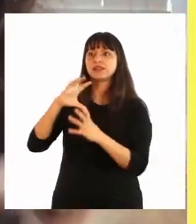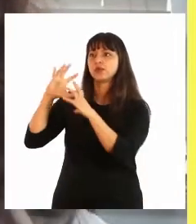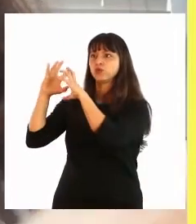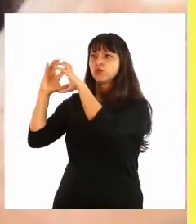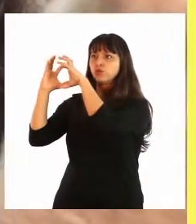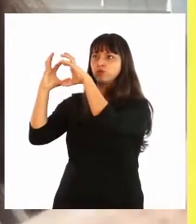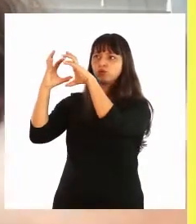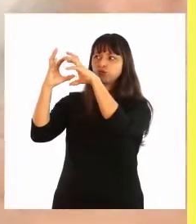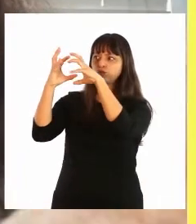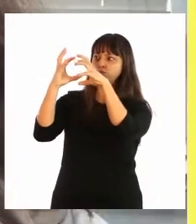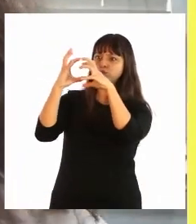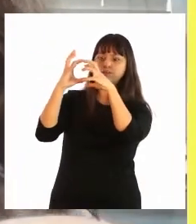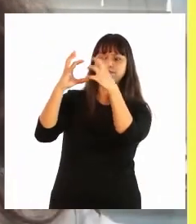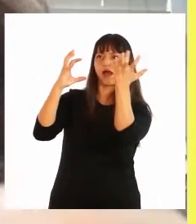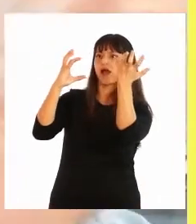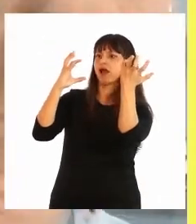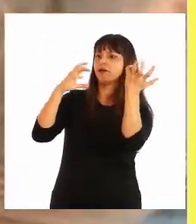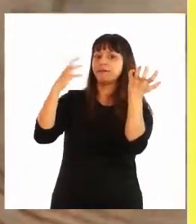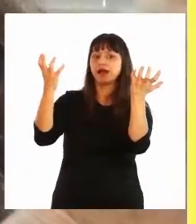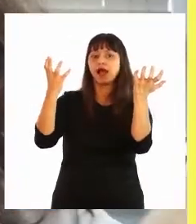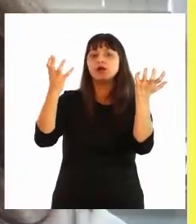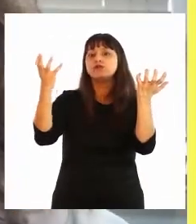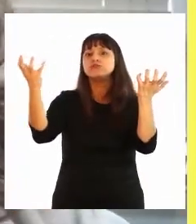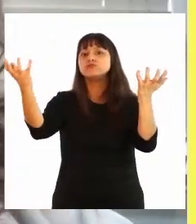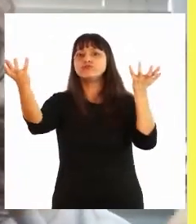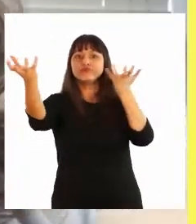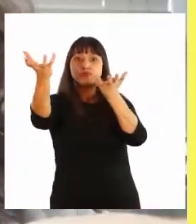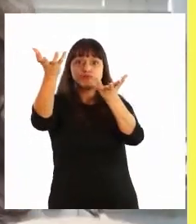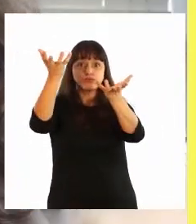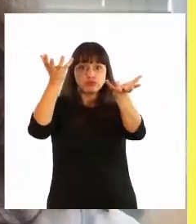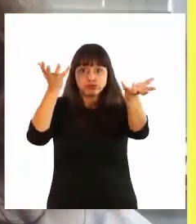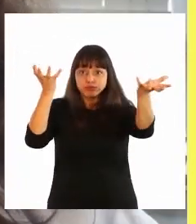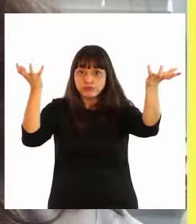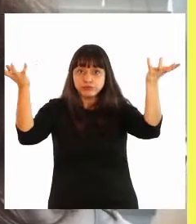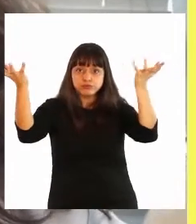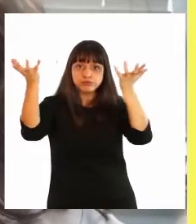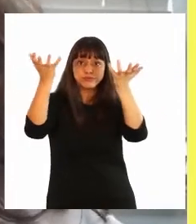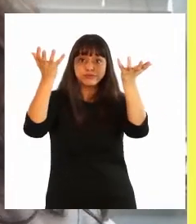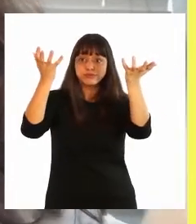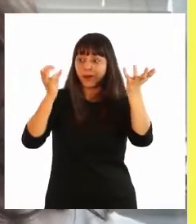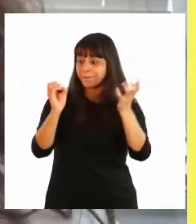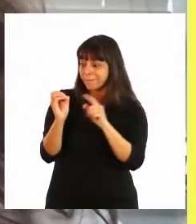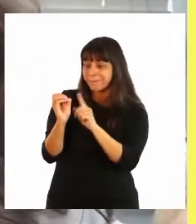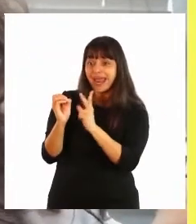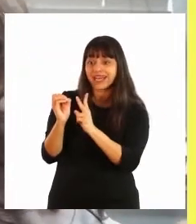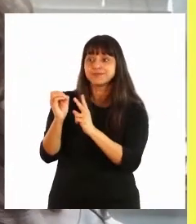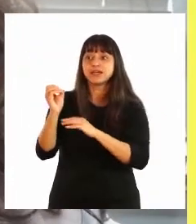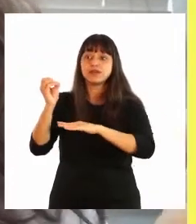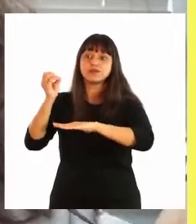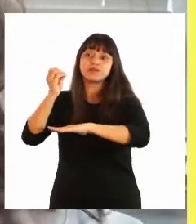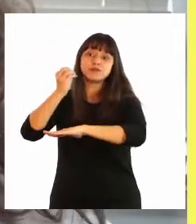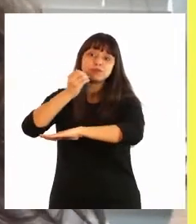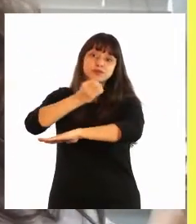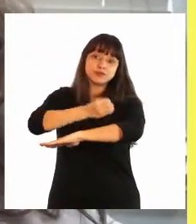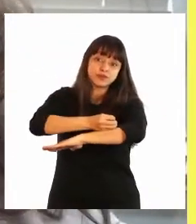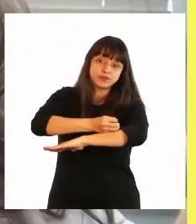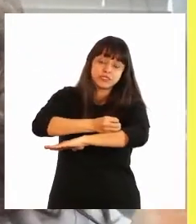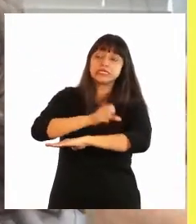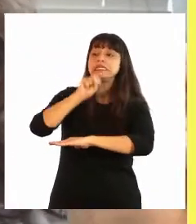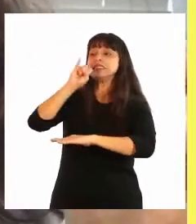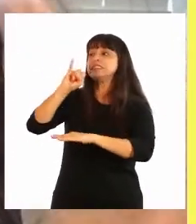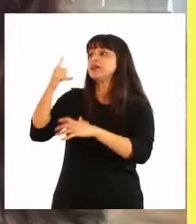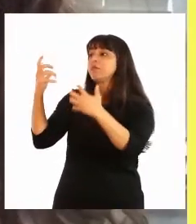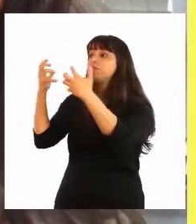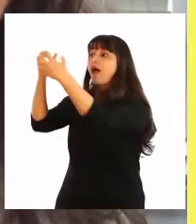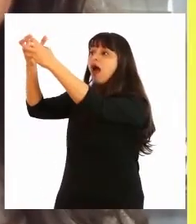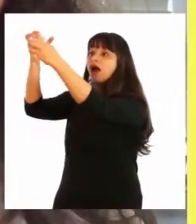soltando pedaços dele por aí, pelos cosmos aí, formando não sei o quê, crateras em alguns outros asteroides.